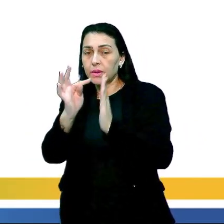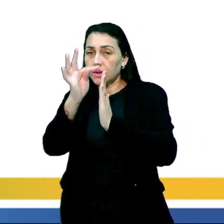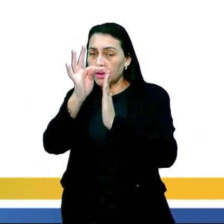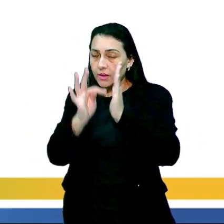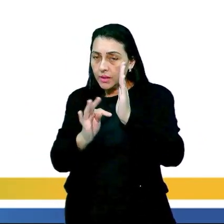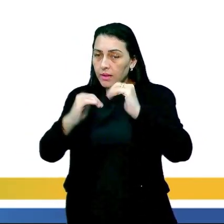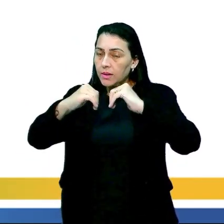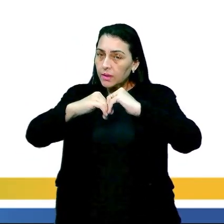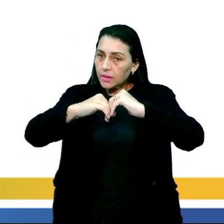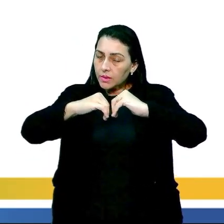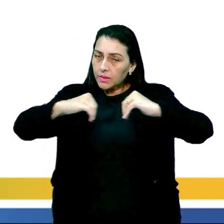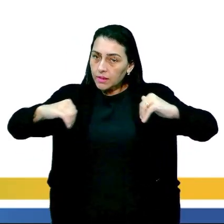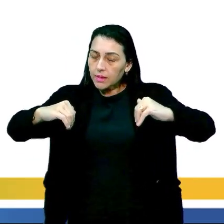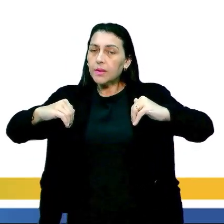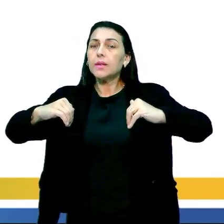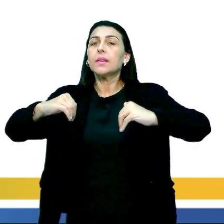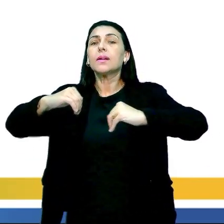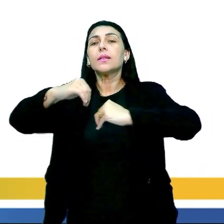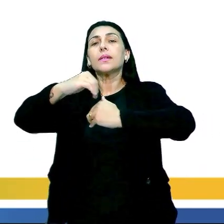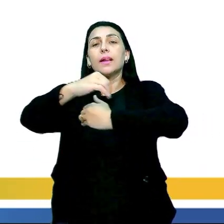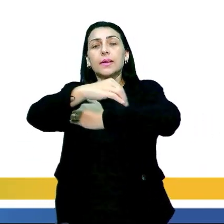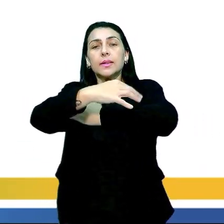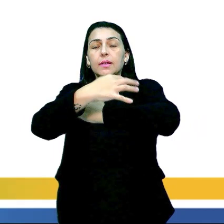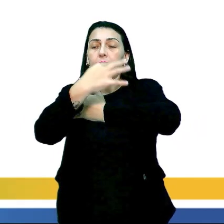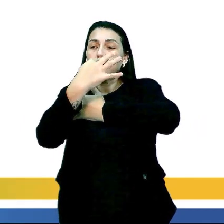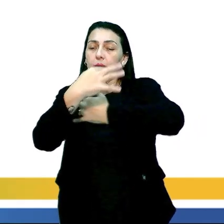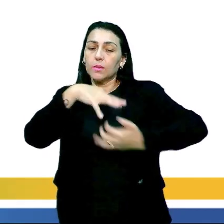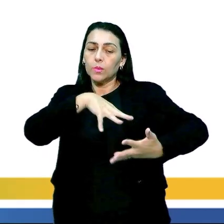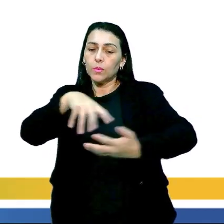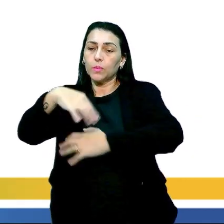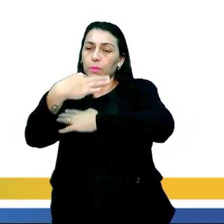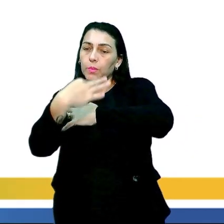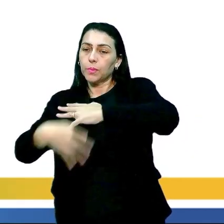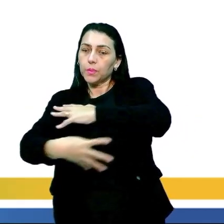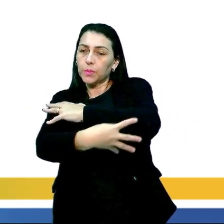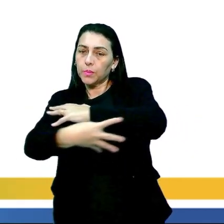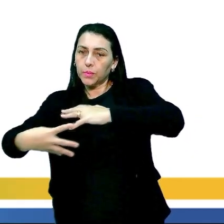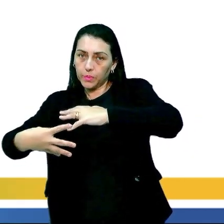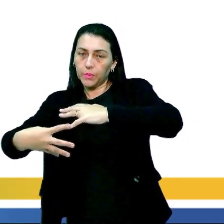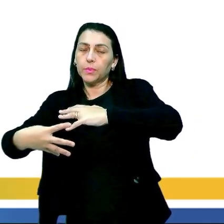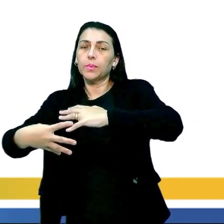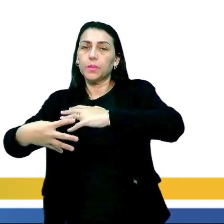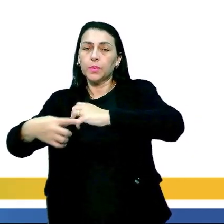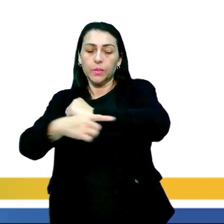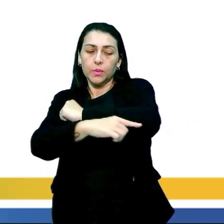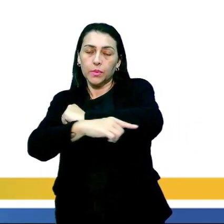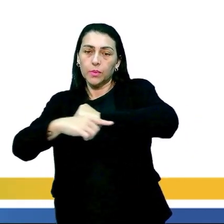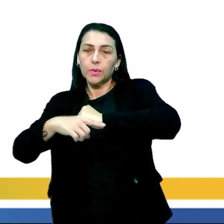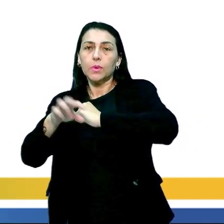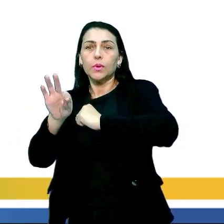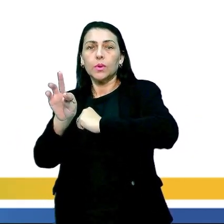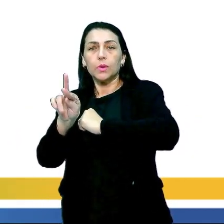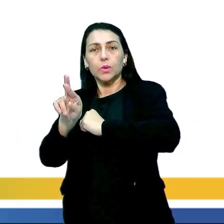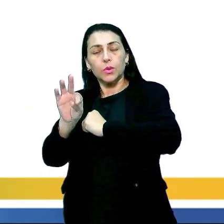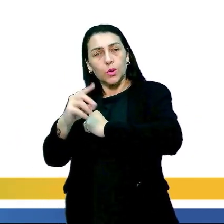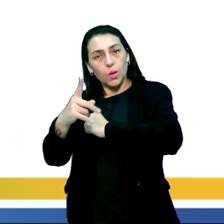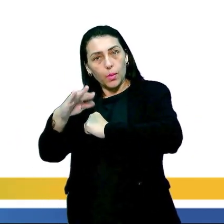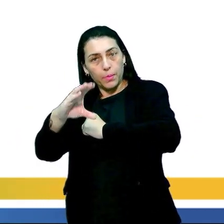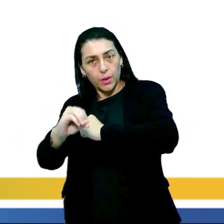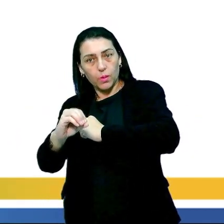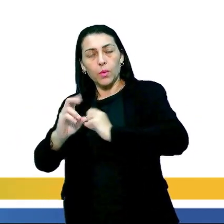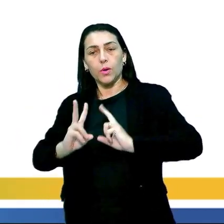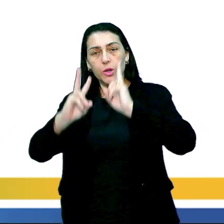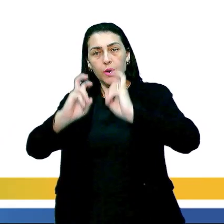cortada através das linhas imaginárias que a gente conhece, como linha do Equador, Trópico de Câncer, Trópico